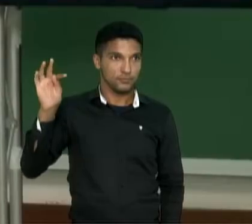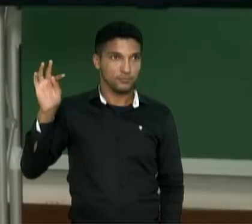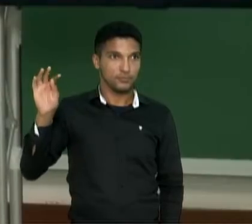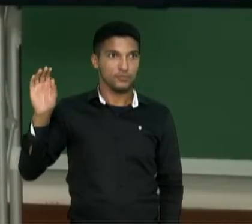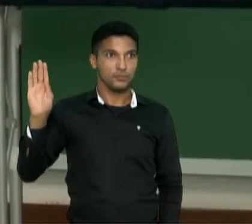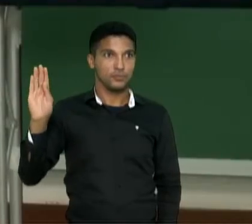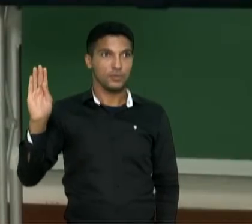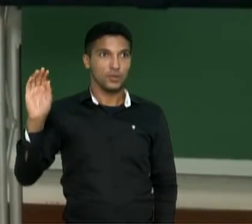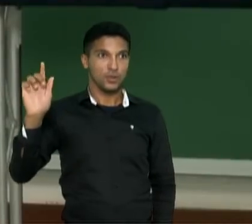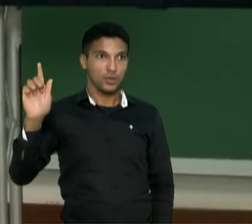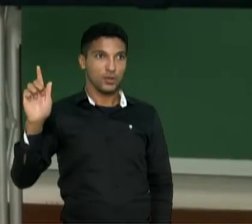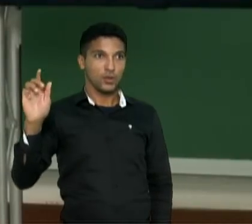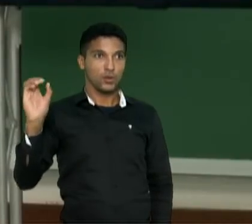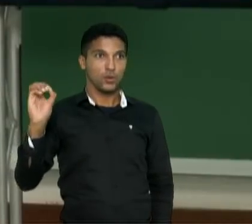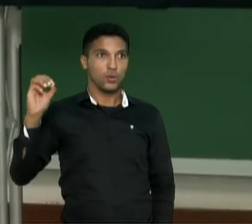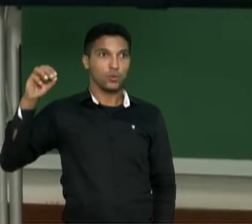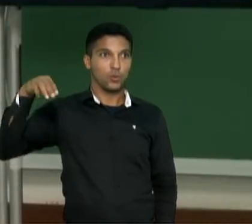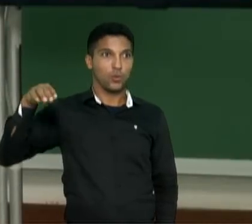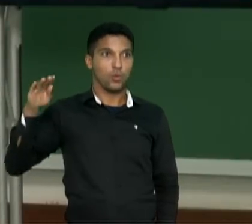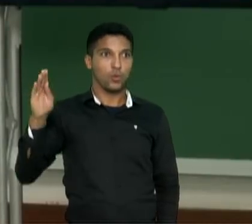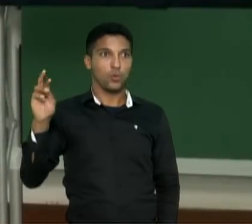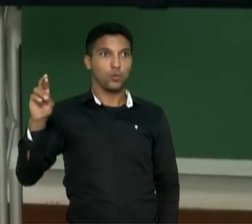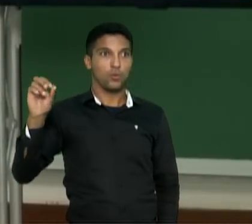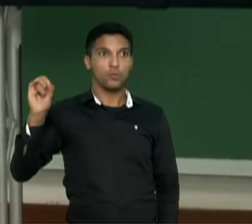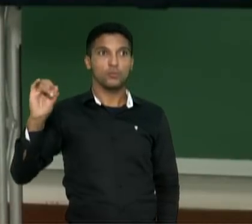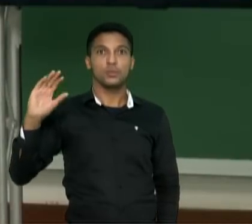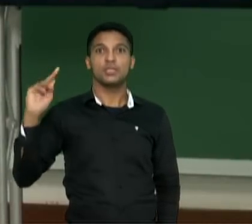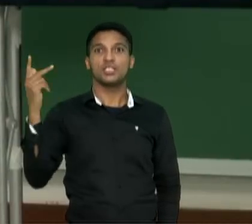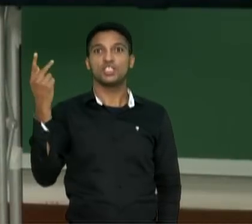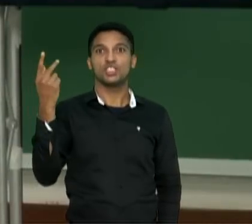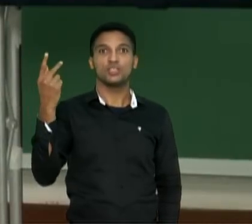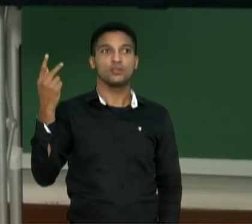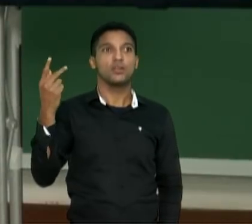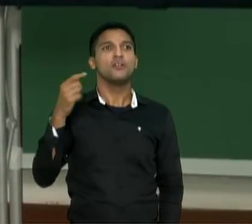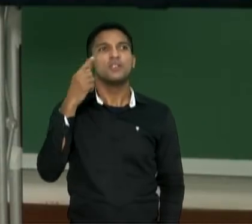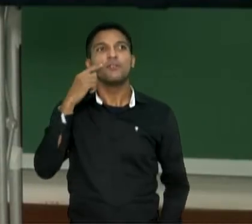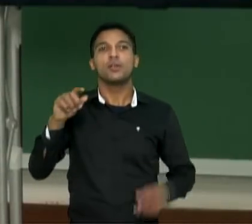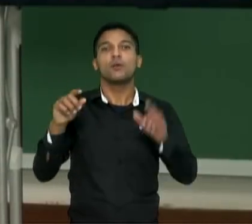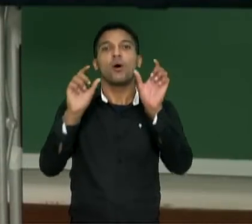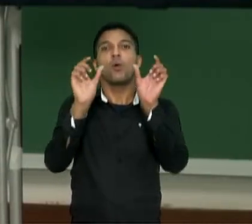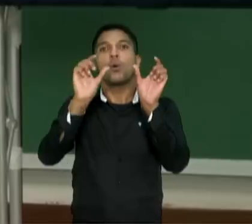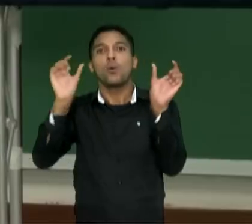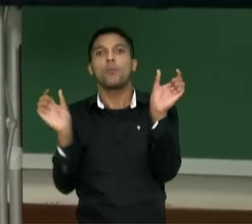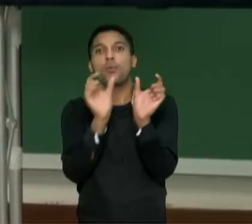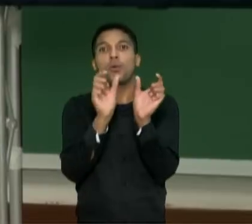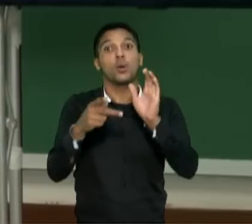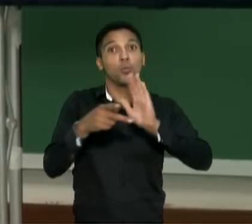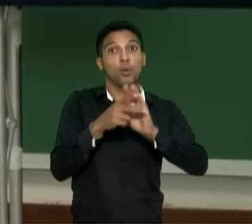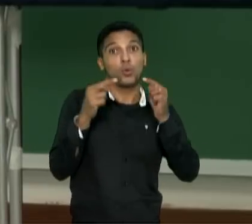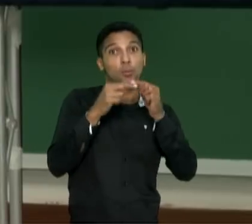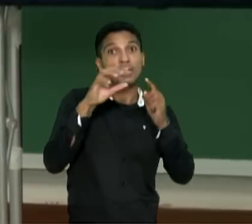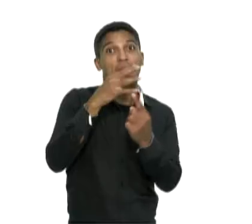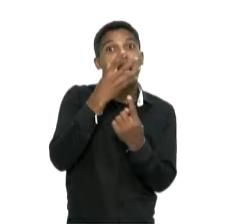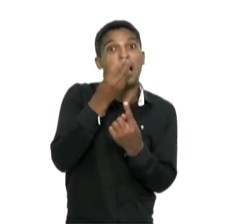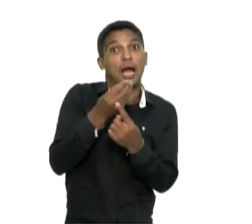Renascimento, para vocês pensarem qual se adapta melhor àquele espaço deixado. Eu vou deixar um tempinho para vocês resolverem também.